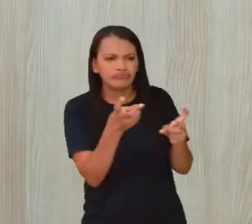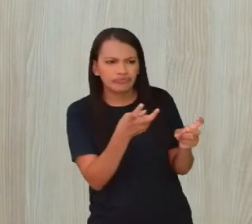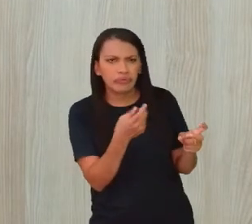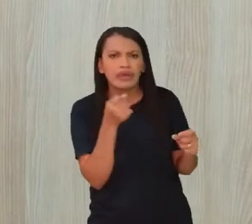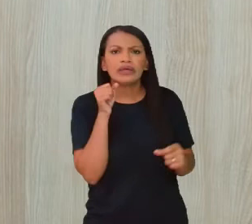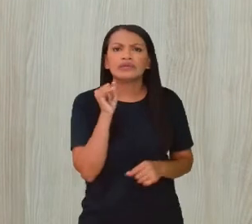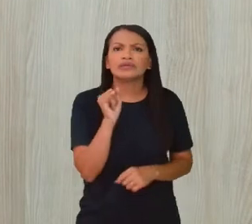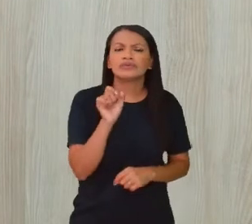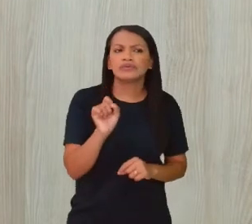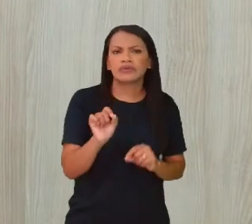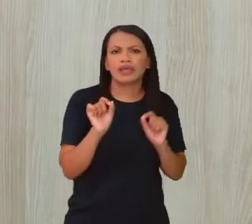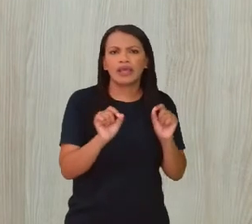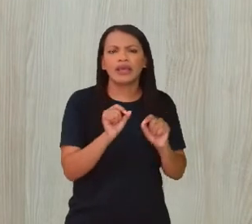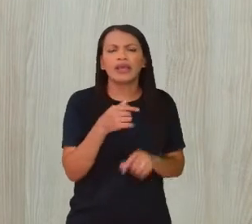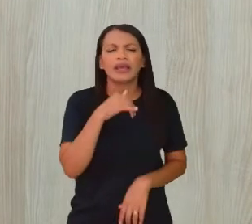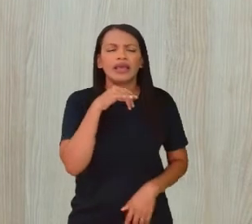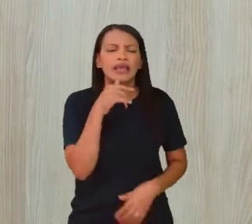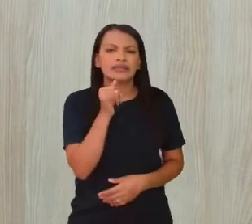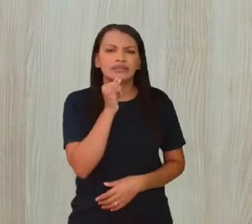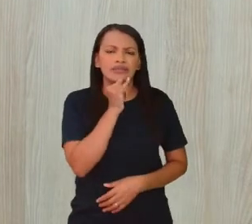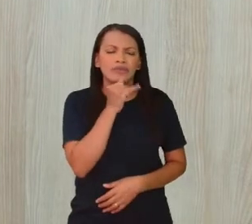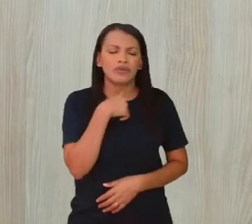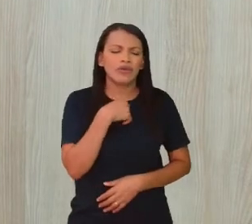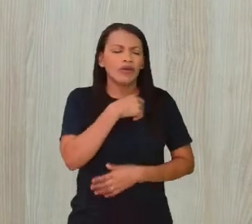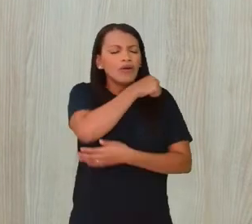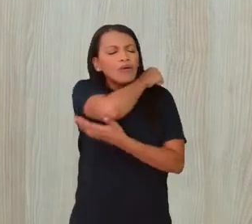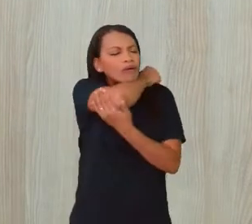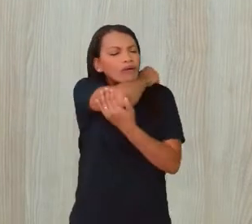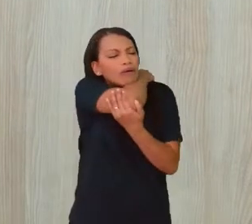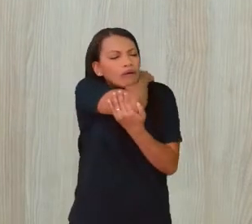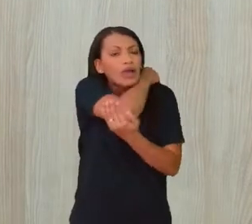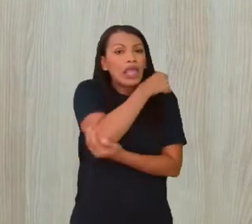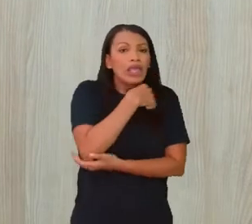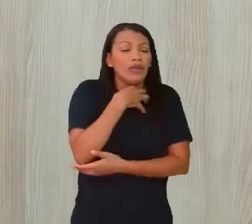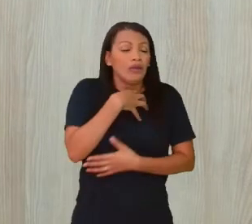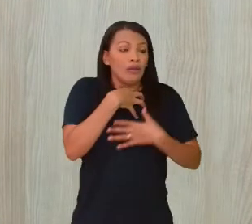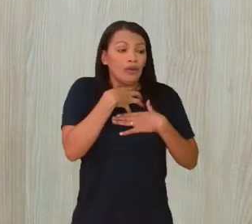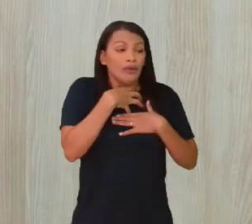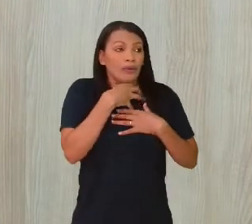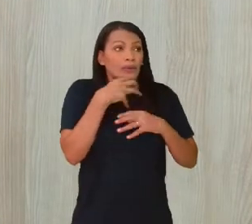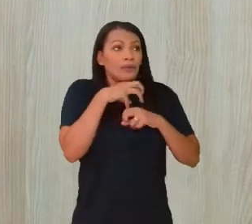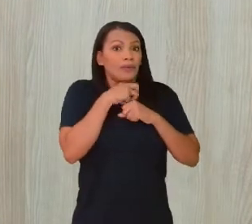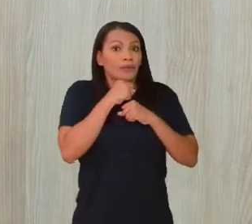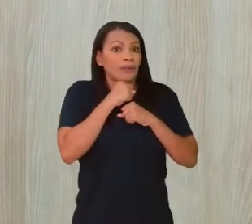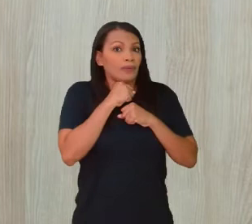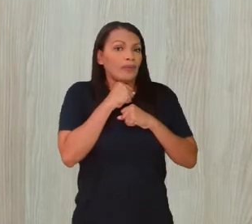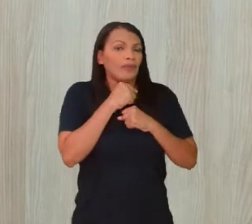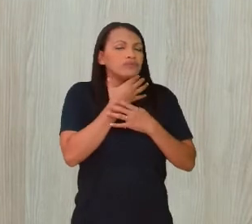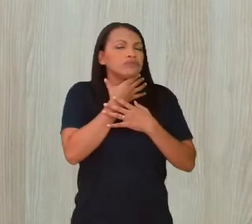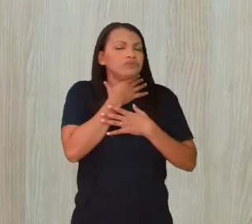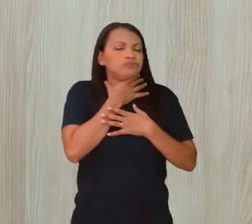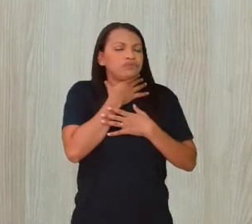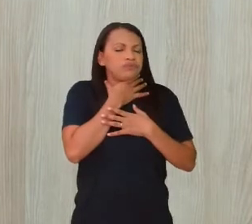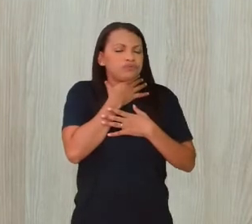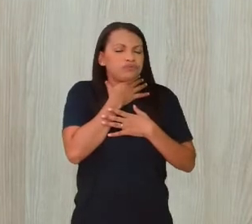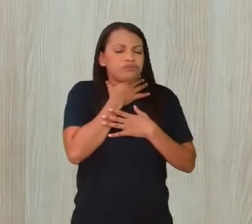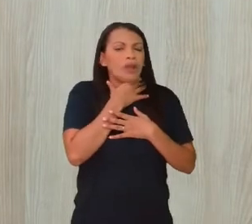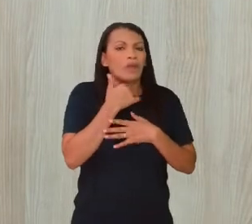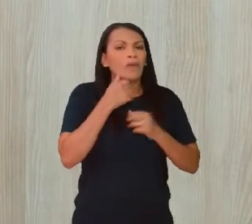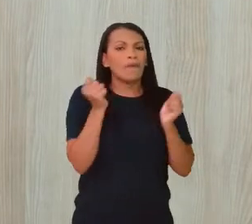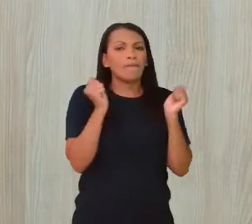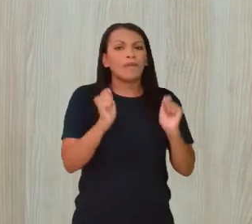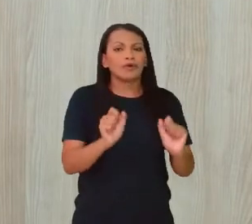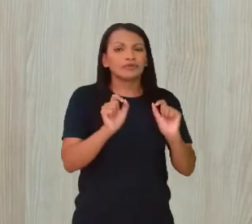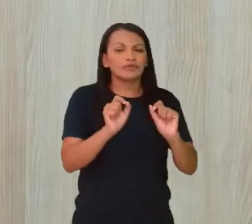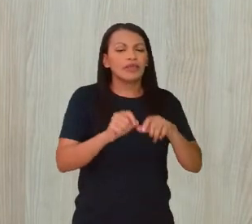no chão, né? Faz algum sinal ali, né? Que acho que cada modalidade deve ter alguma forma